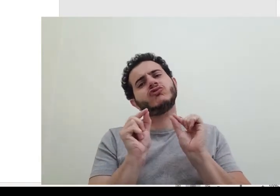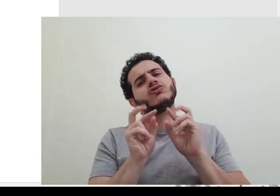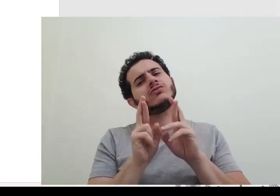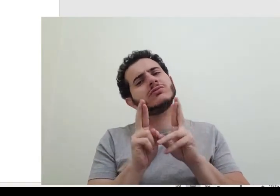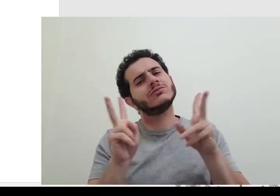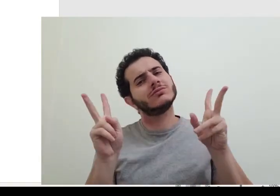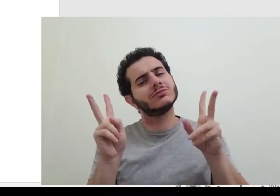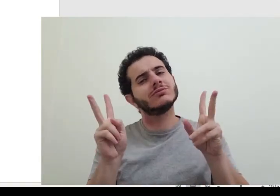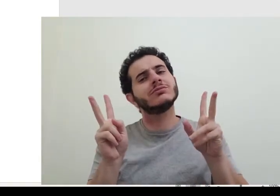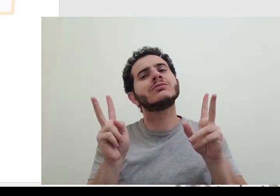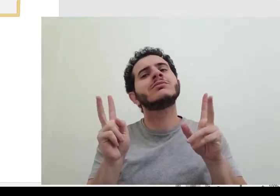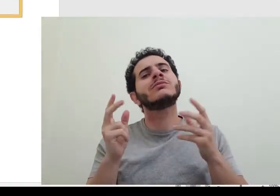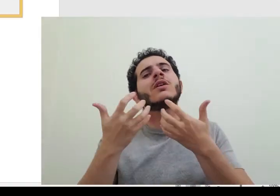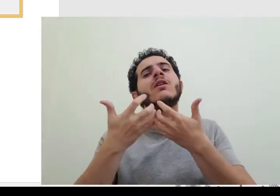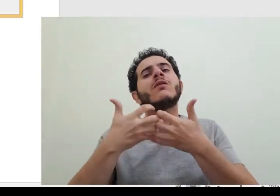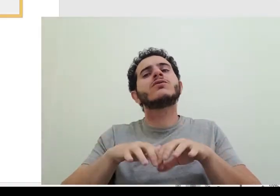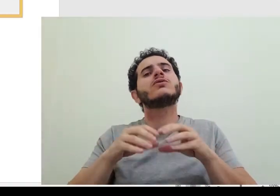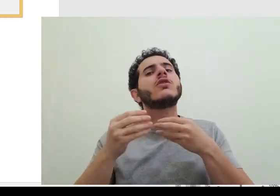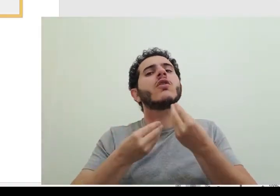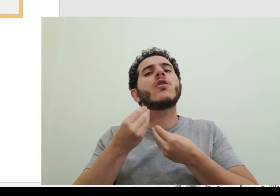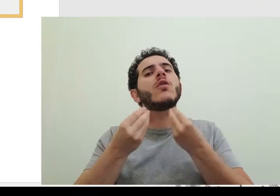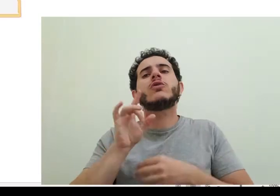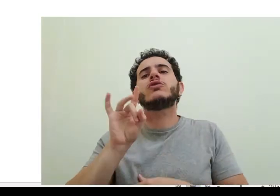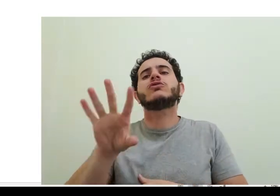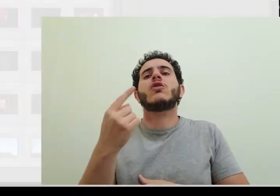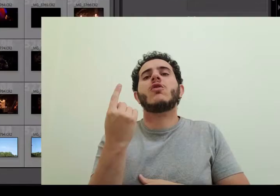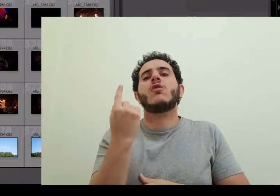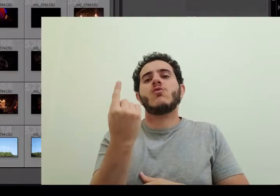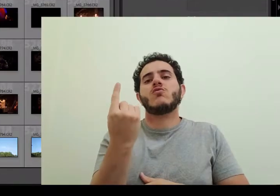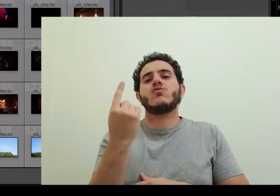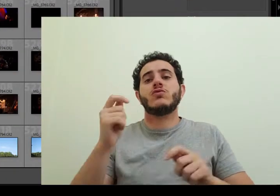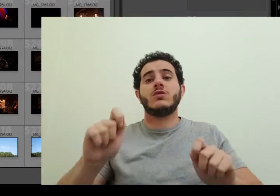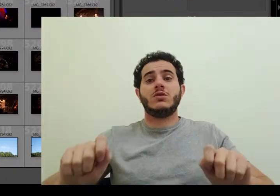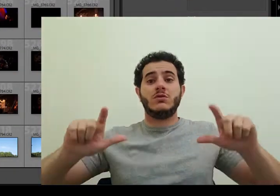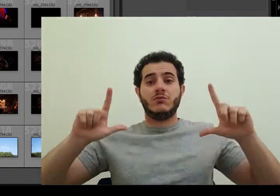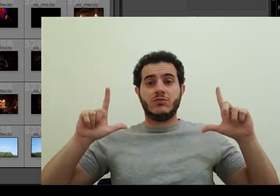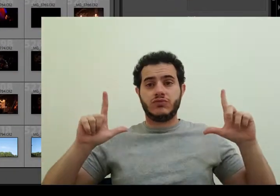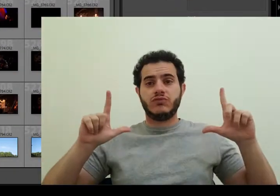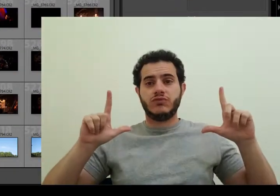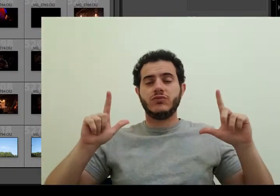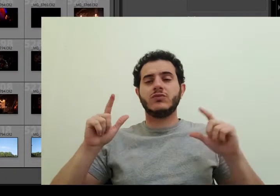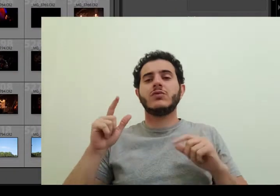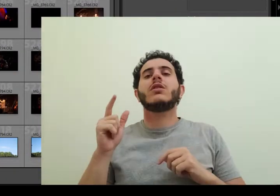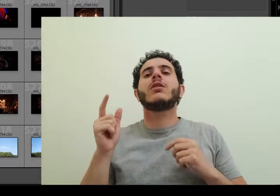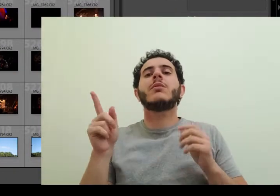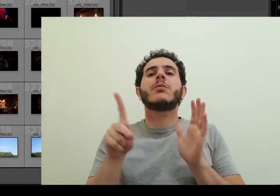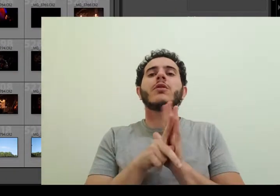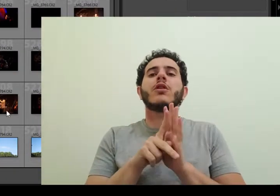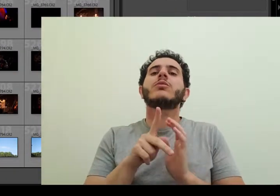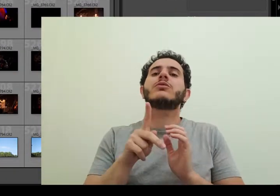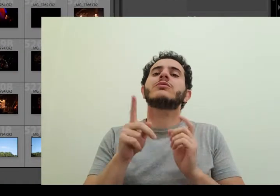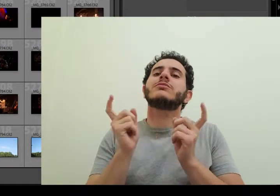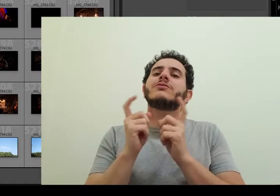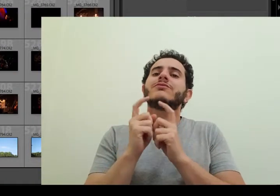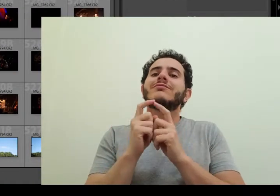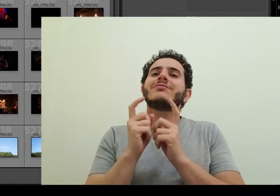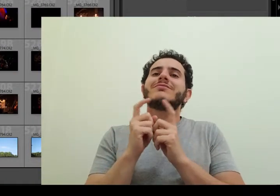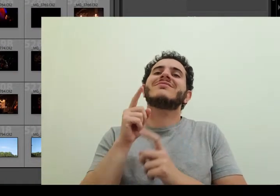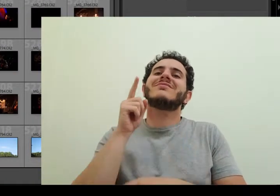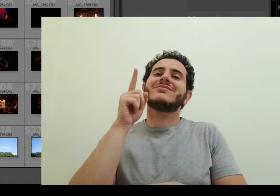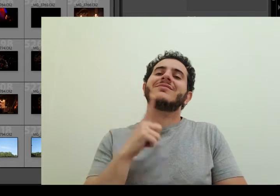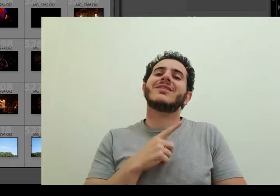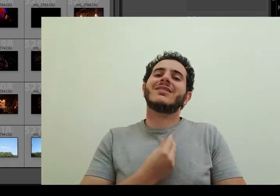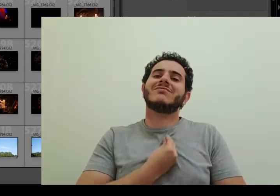O Lightroom ele funciona apenas com um arquivo aberto por vez. E qual que é esse arquivo? É o catálogo, é